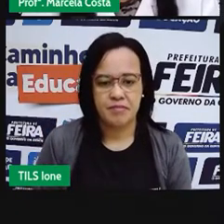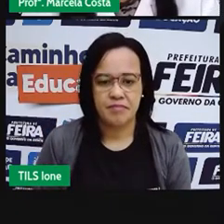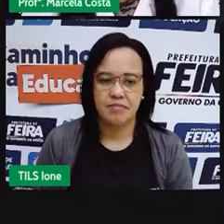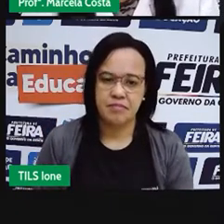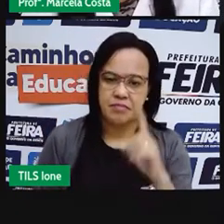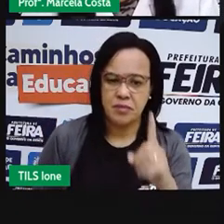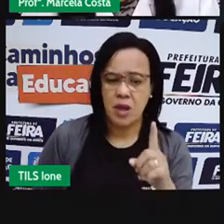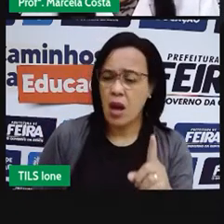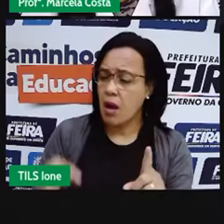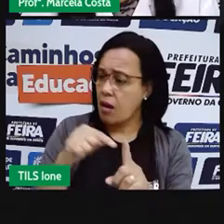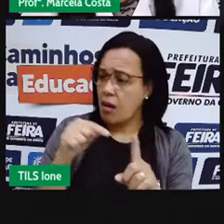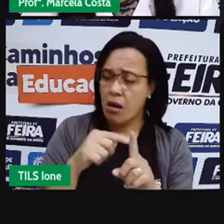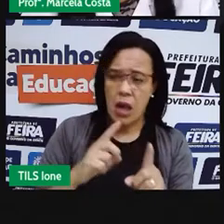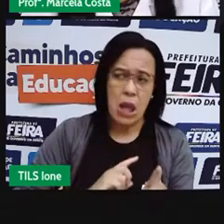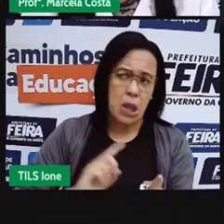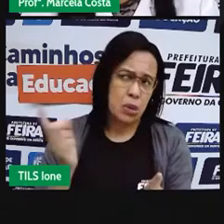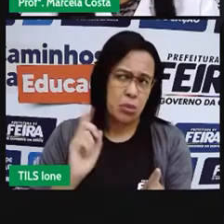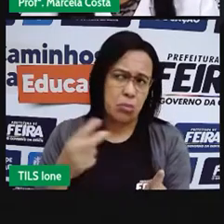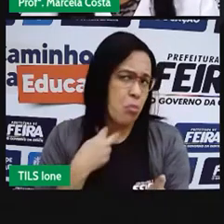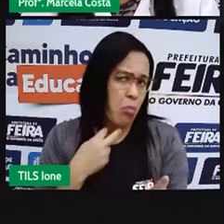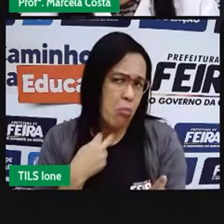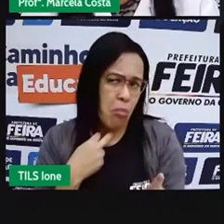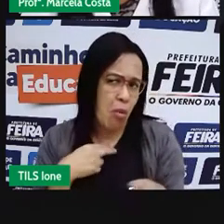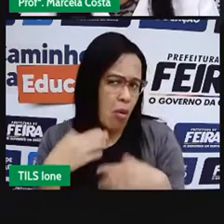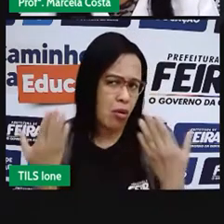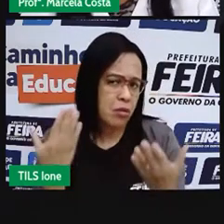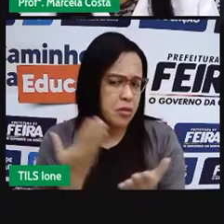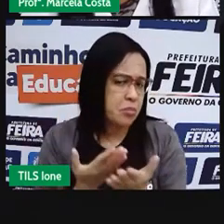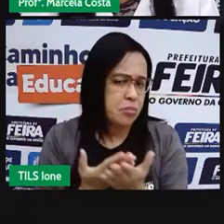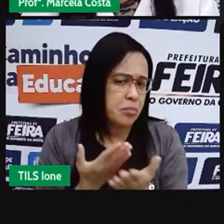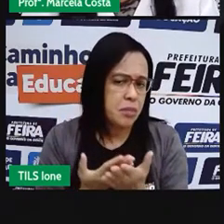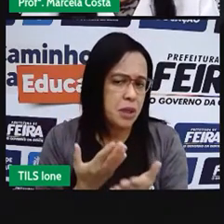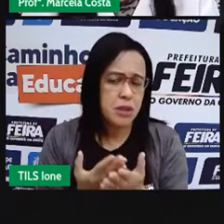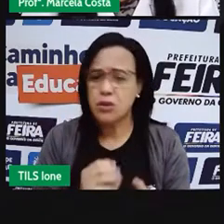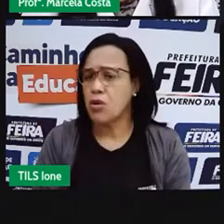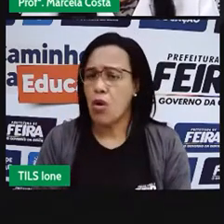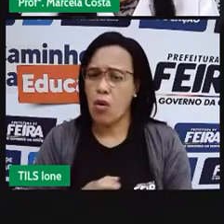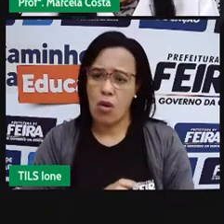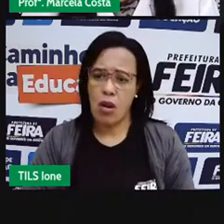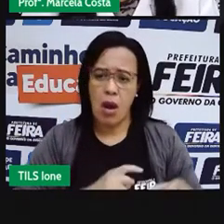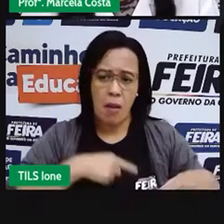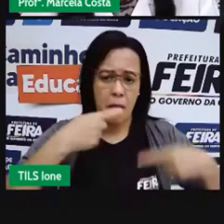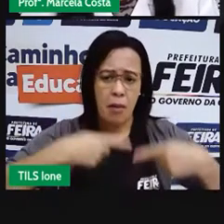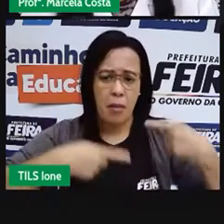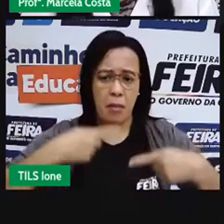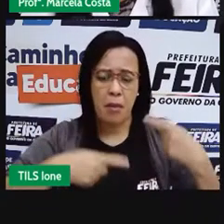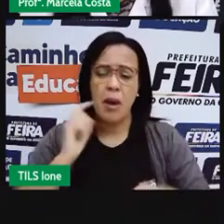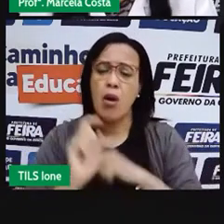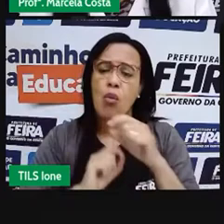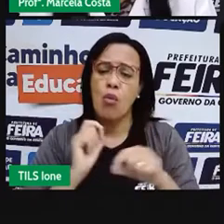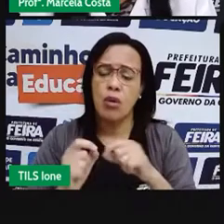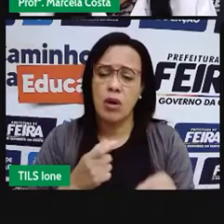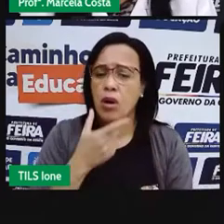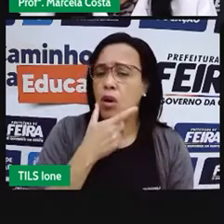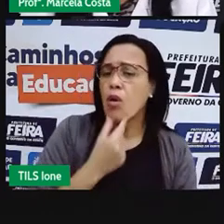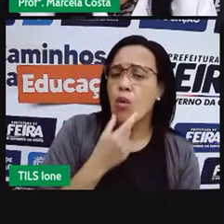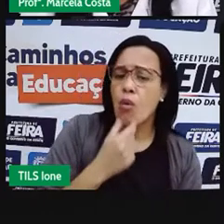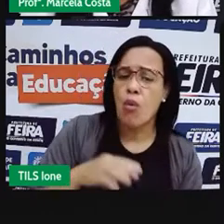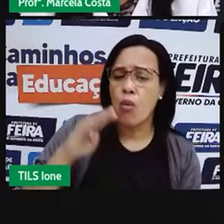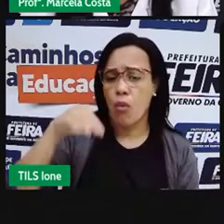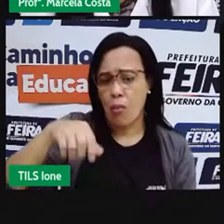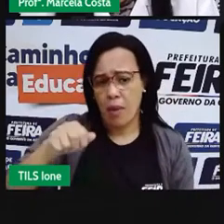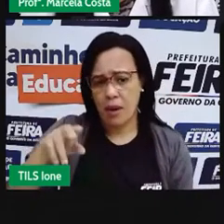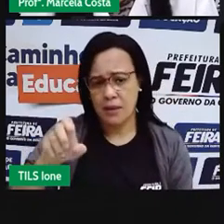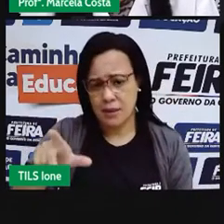Não pode ser, pai. Na escola, a discussão era sobre isso. O Marcelo falou que as